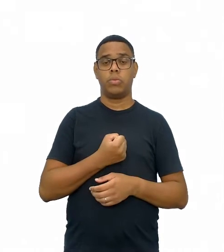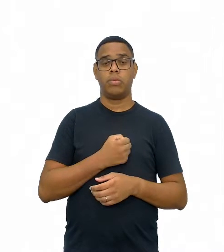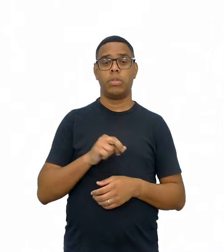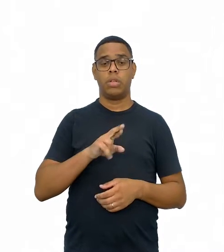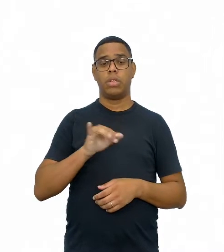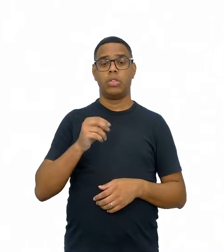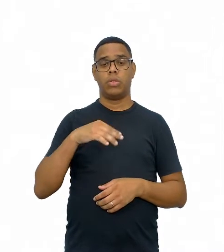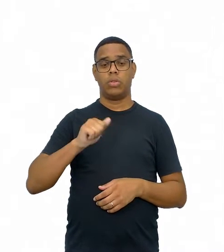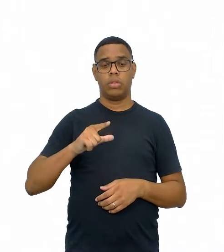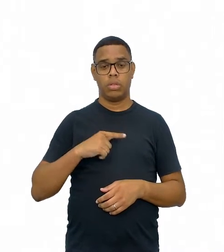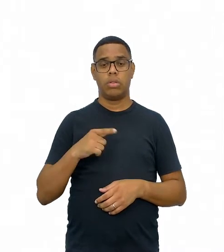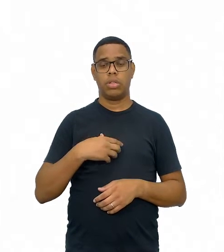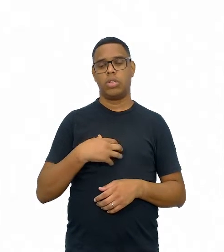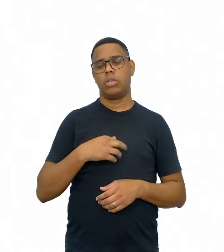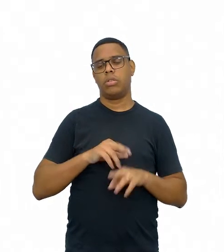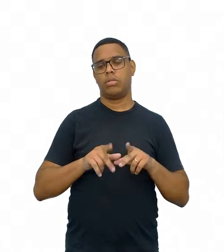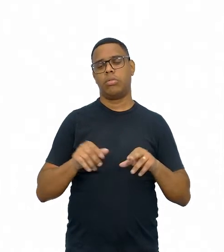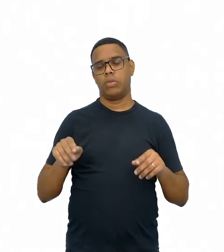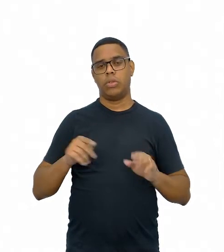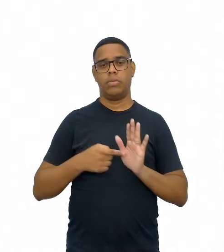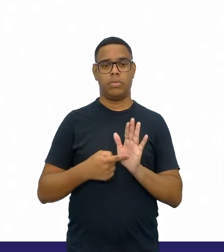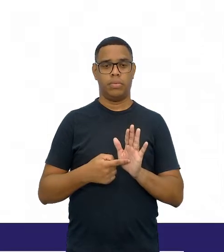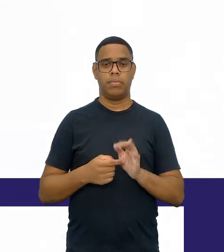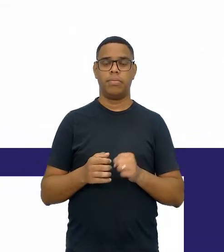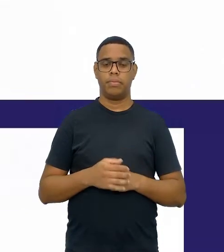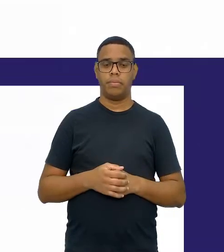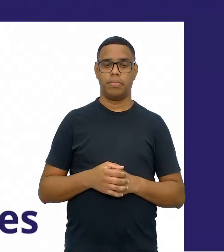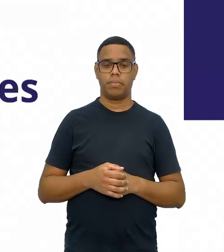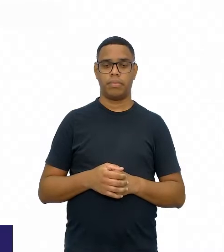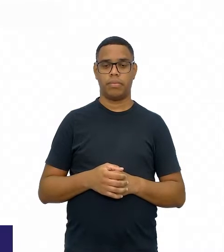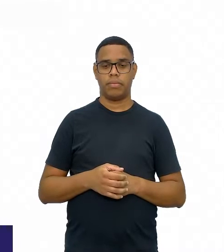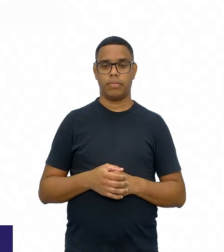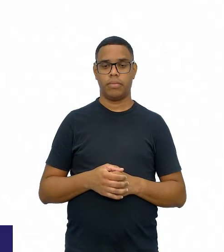racional tem mais de uma forma de ser representado.